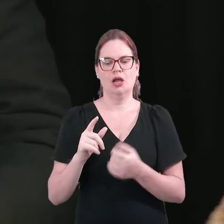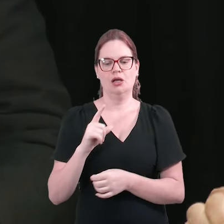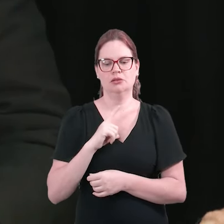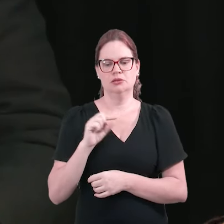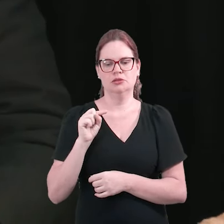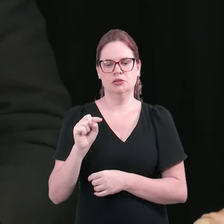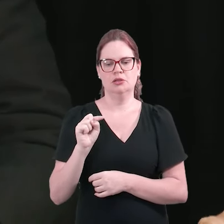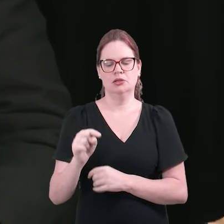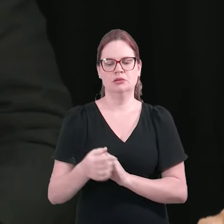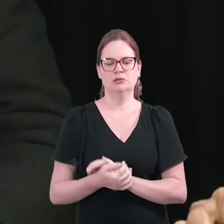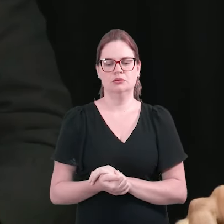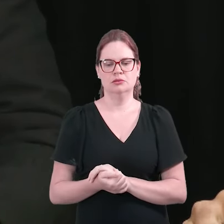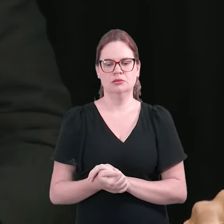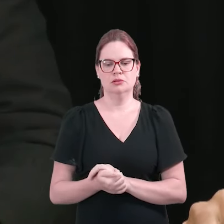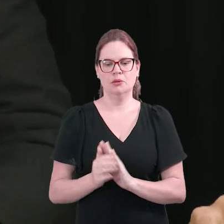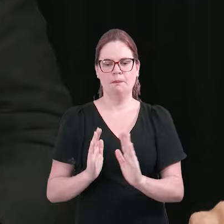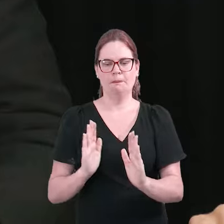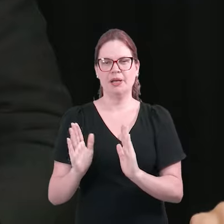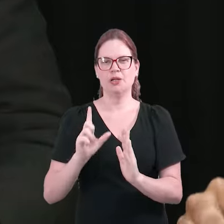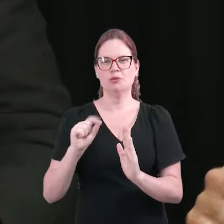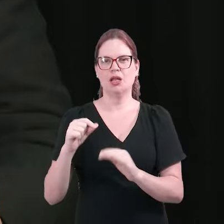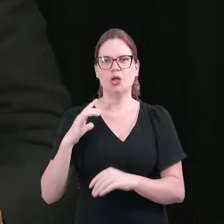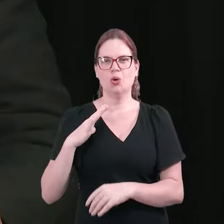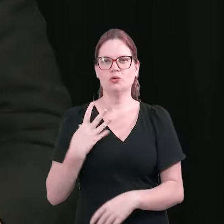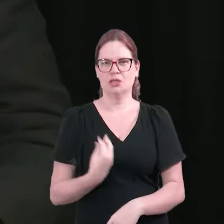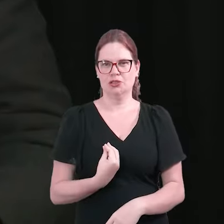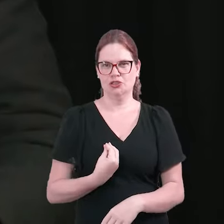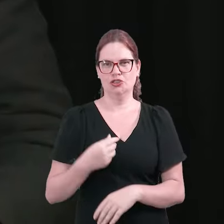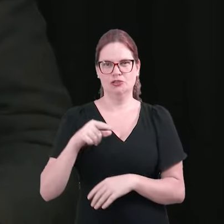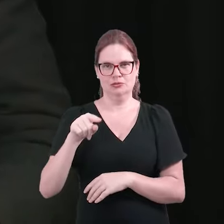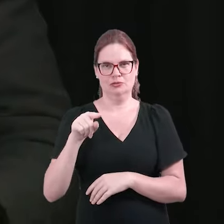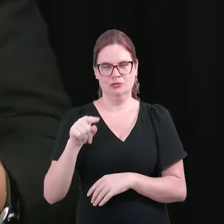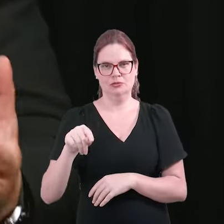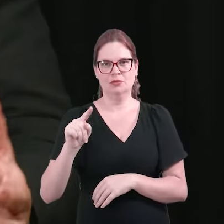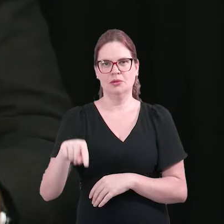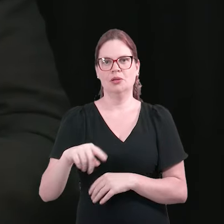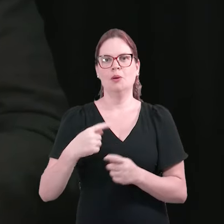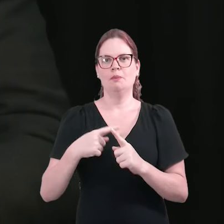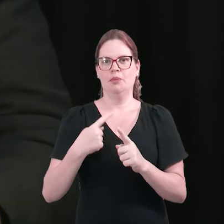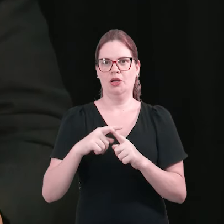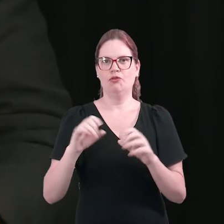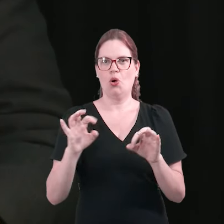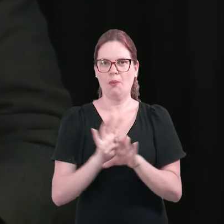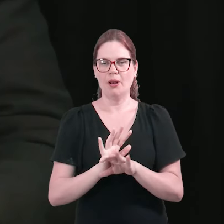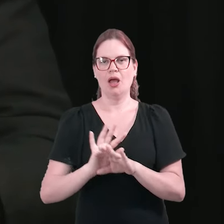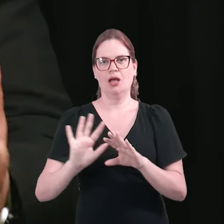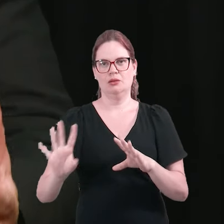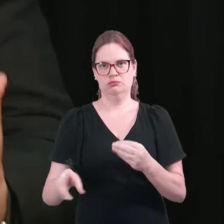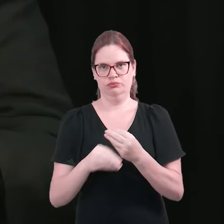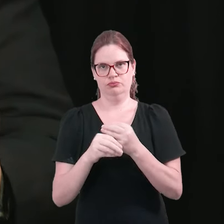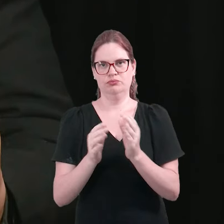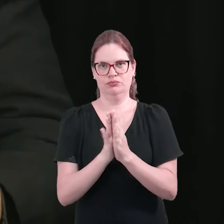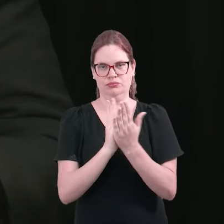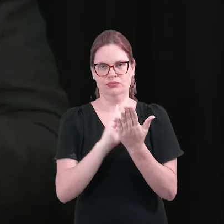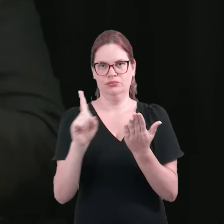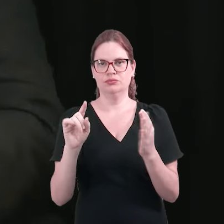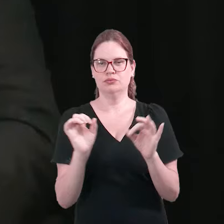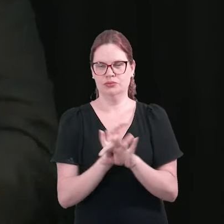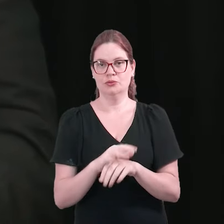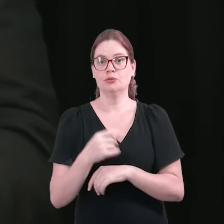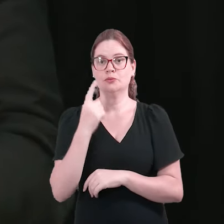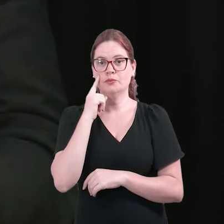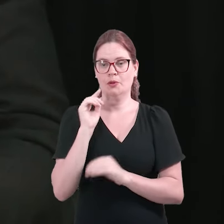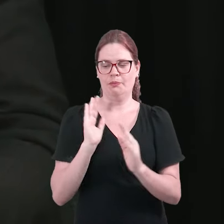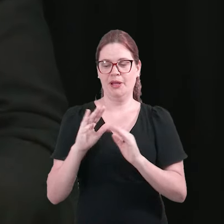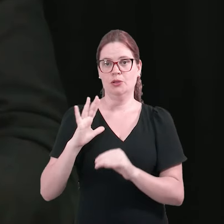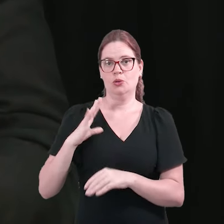já estávamos ali no Império de Constantino, então a palavra o cânon foi completo ali, foi estabelecido o